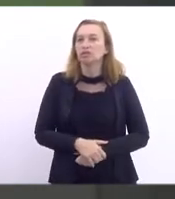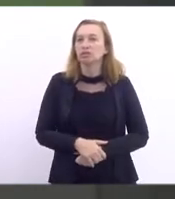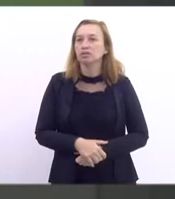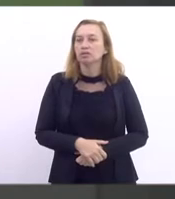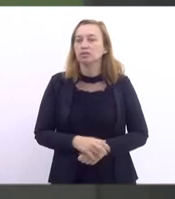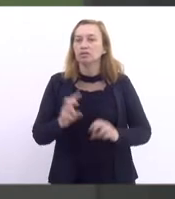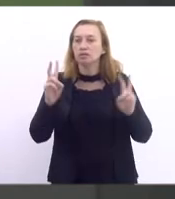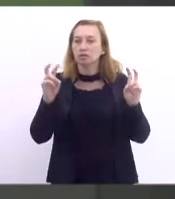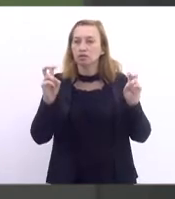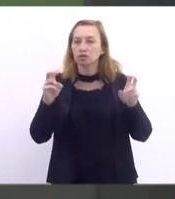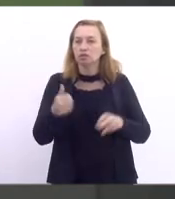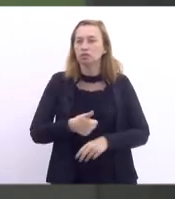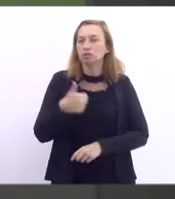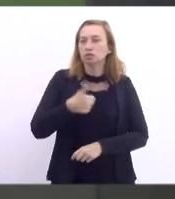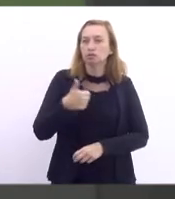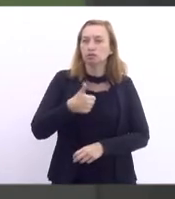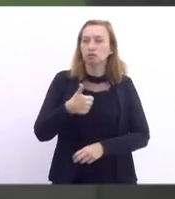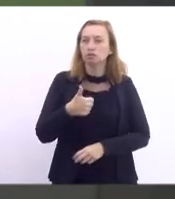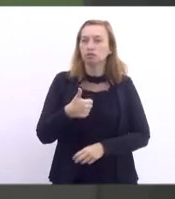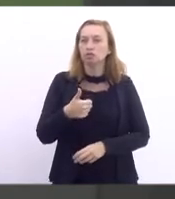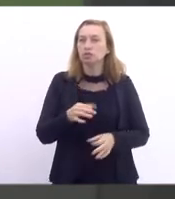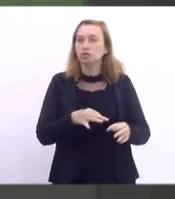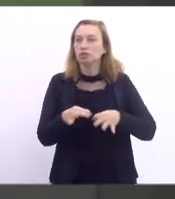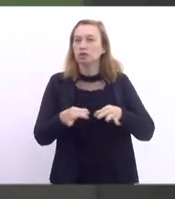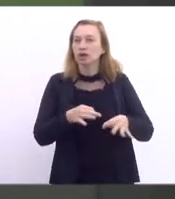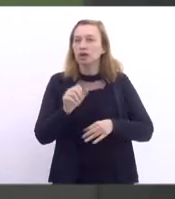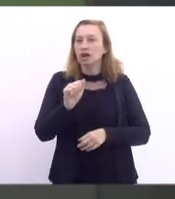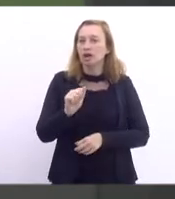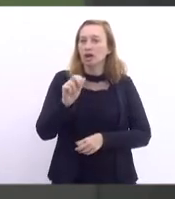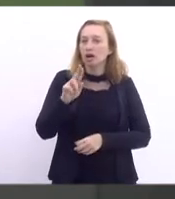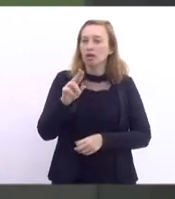questão Um feita pela auditoria